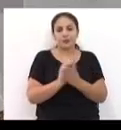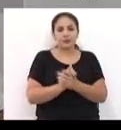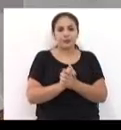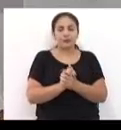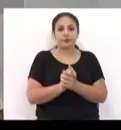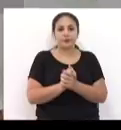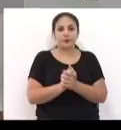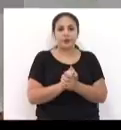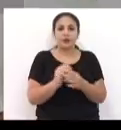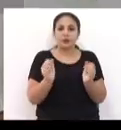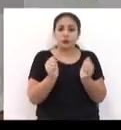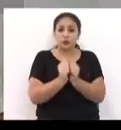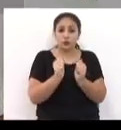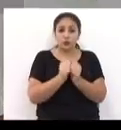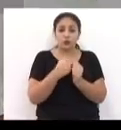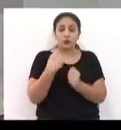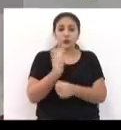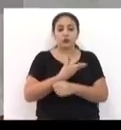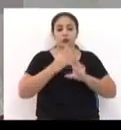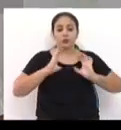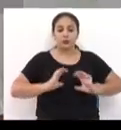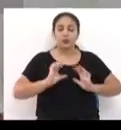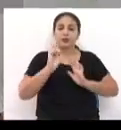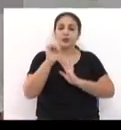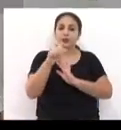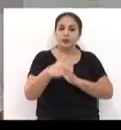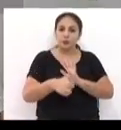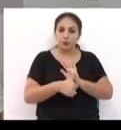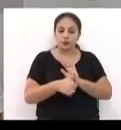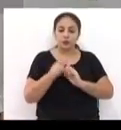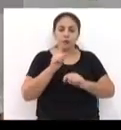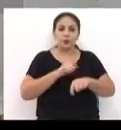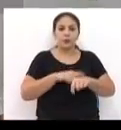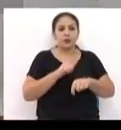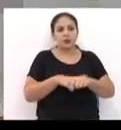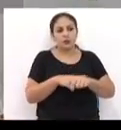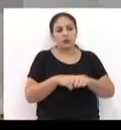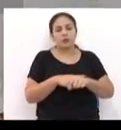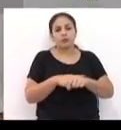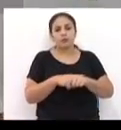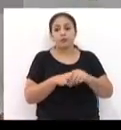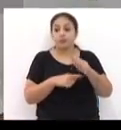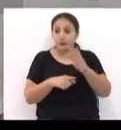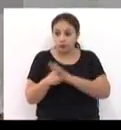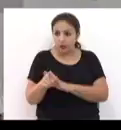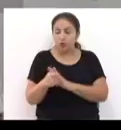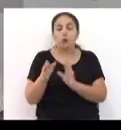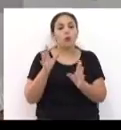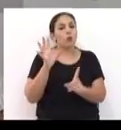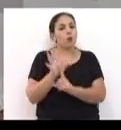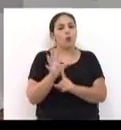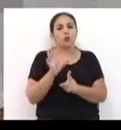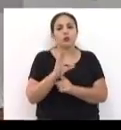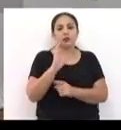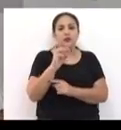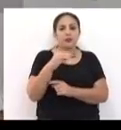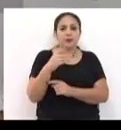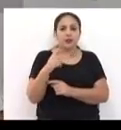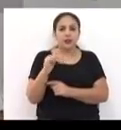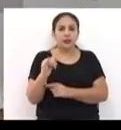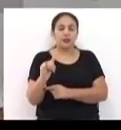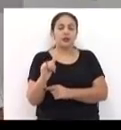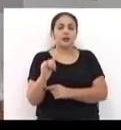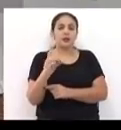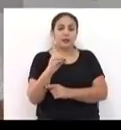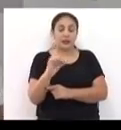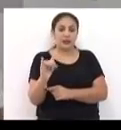lei, junto com o nosso posicionamento. Depois, quando eles foram consultados, foram contra, o próprio CMDI foi